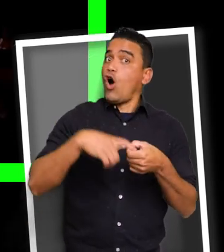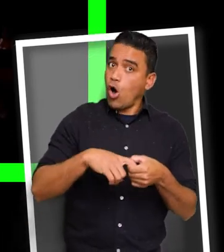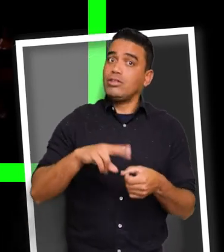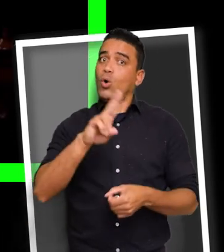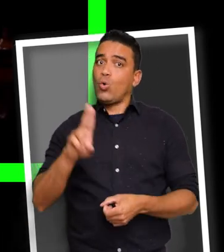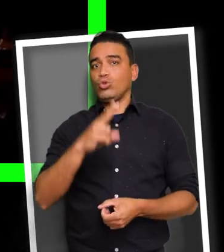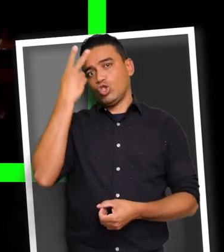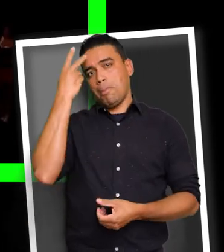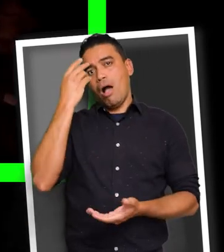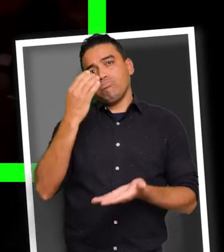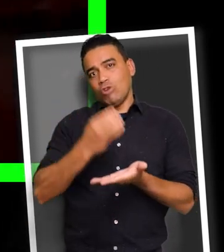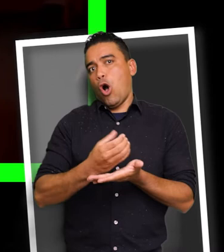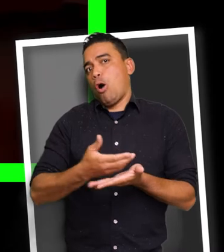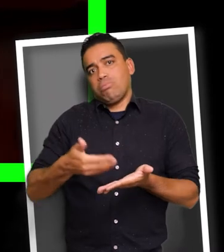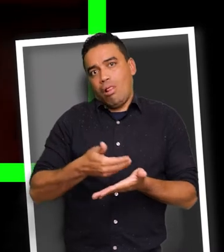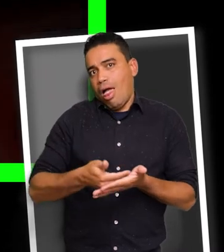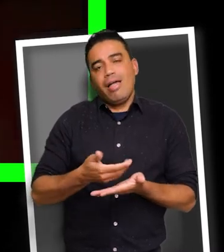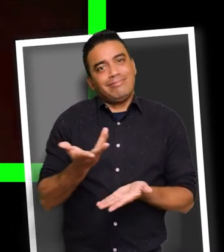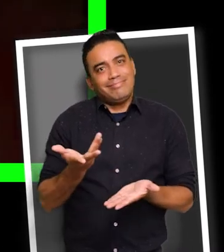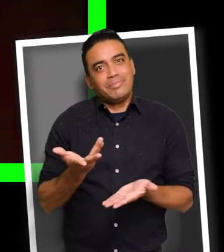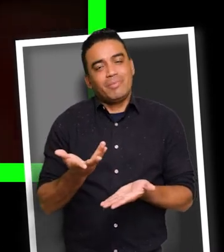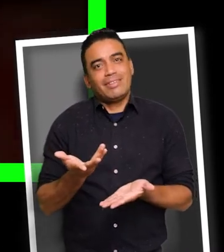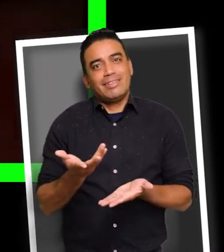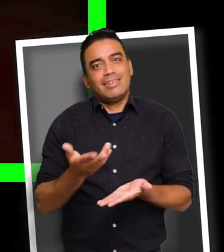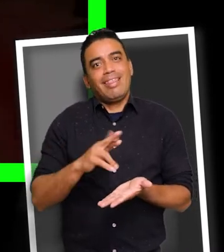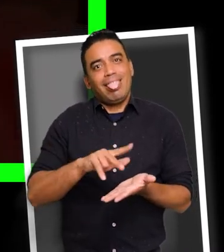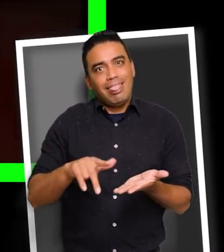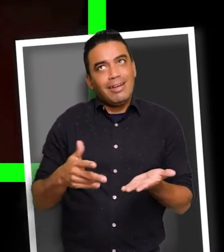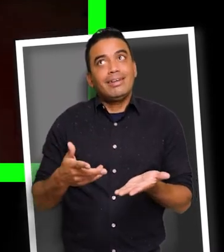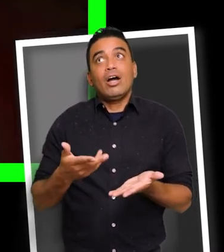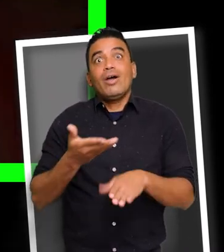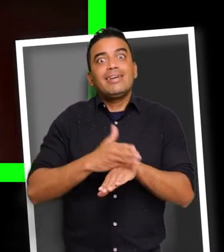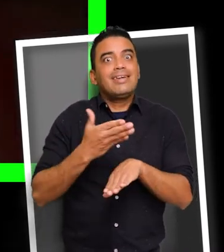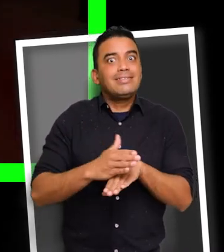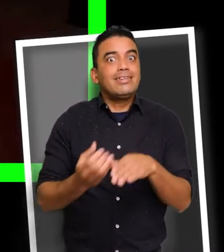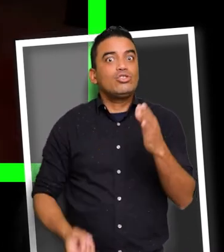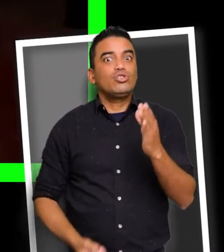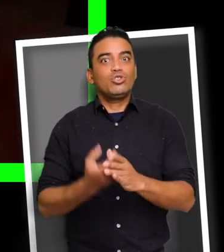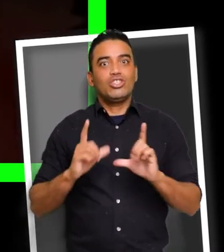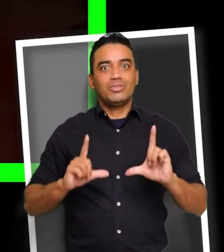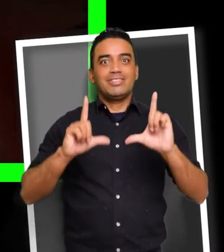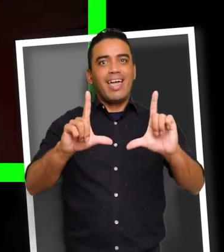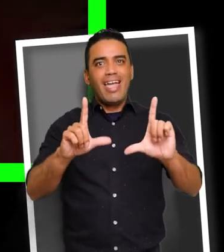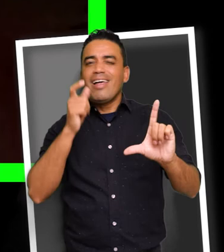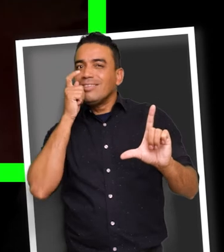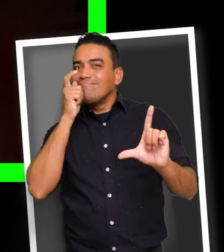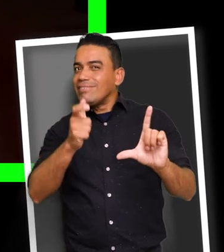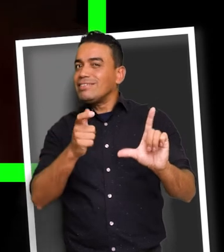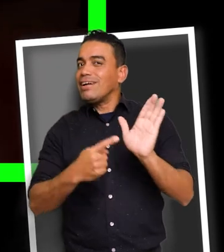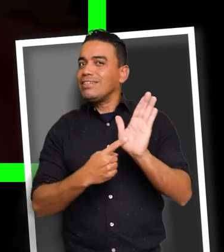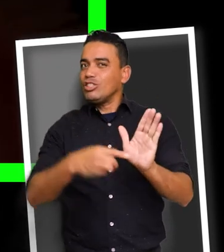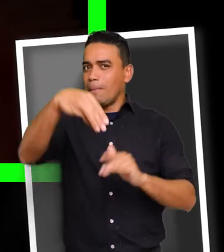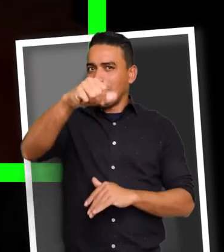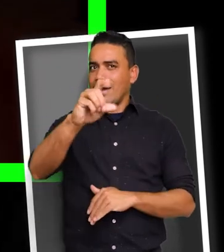tem normalmente. Um dos exercícios que a gente fez gerou essa cena que eu acho muito interessante, Madame